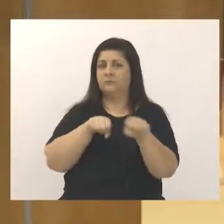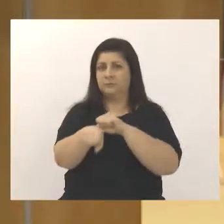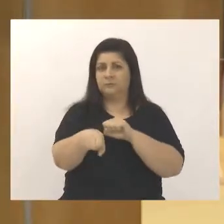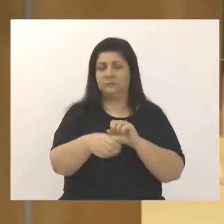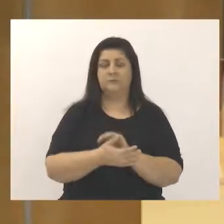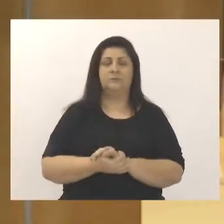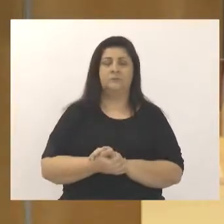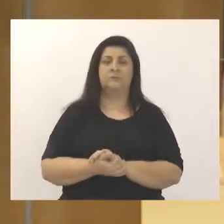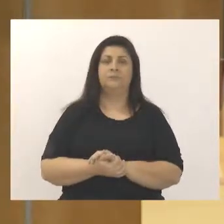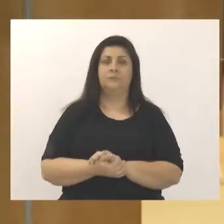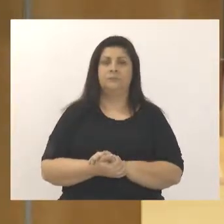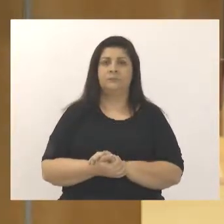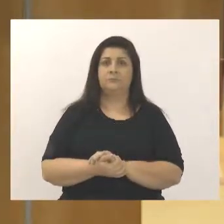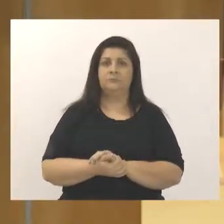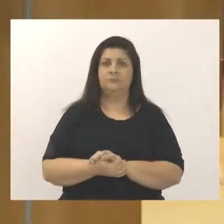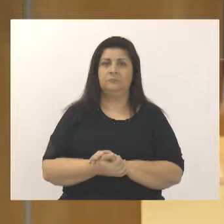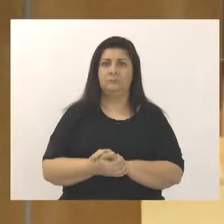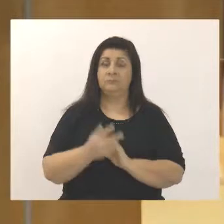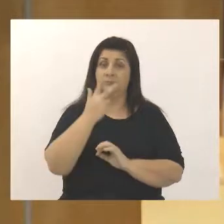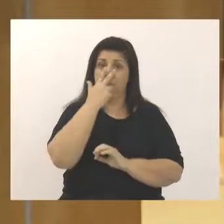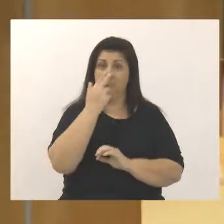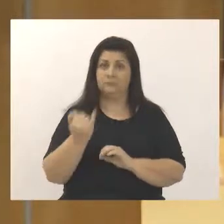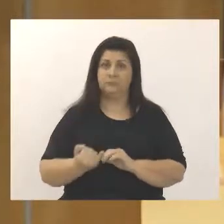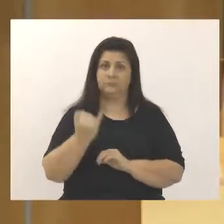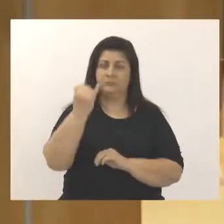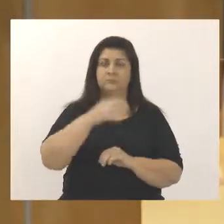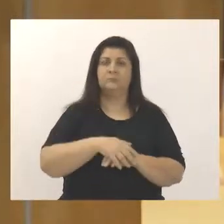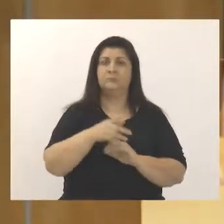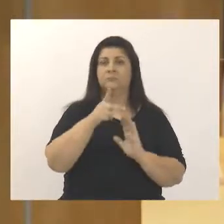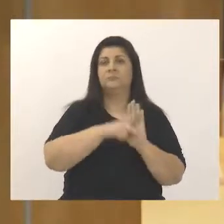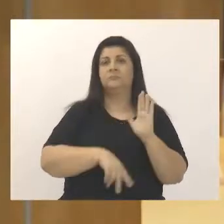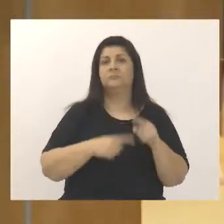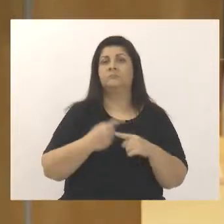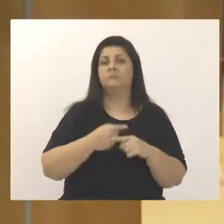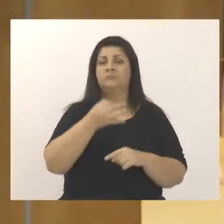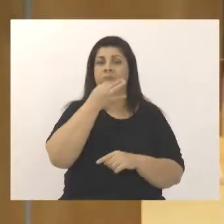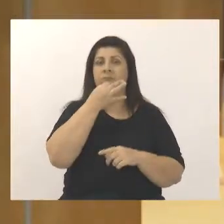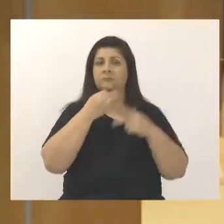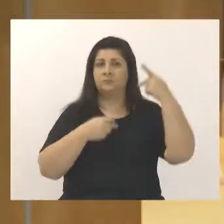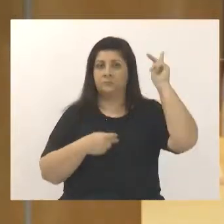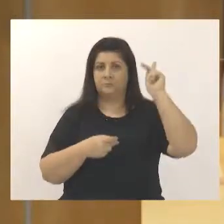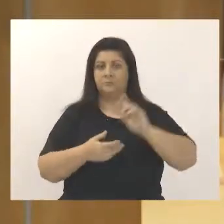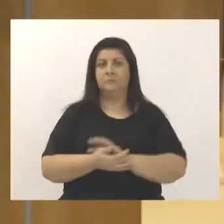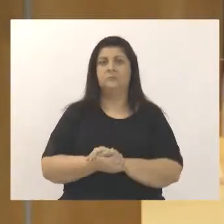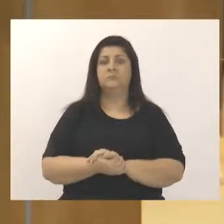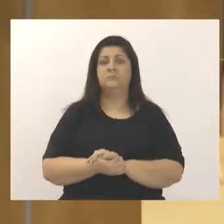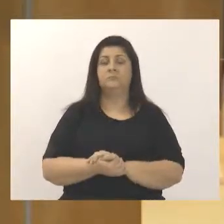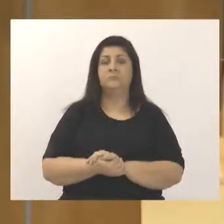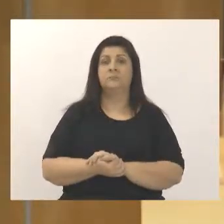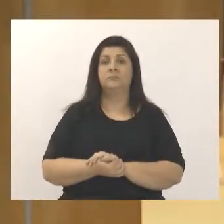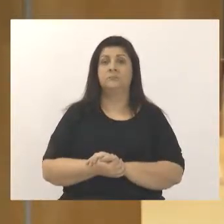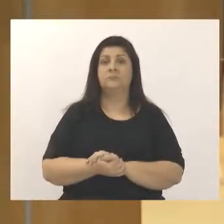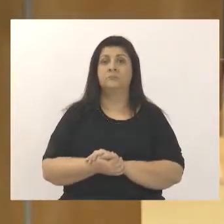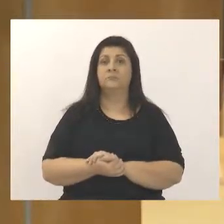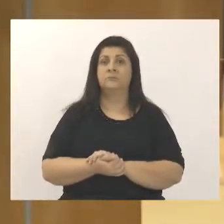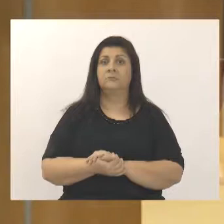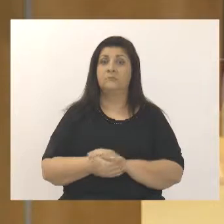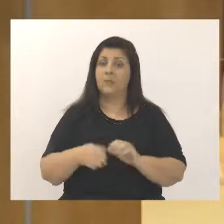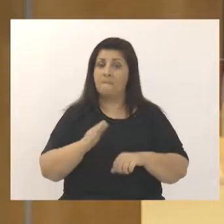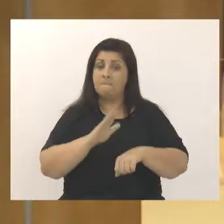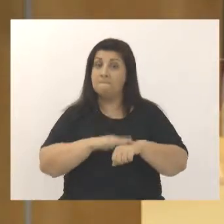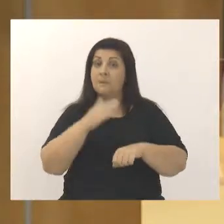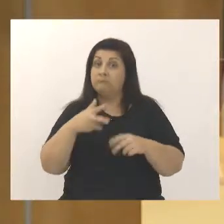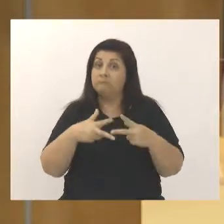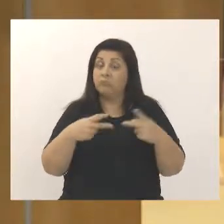violência. E eu acho importante esse projeto porque, na minha opinião, na minha concepção, ela é uma ferramenta a mais que